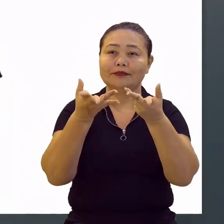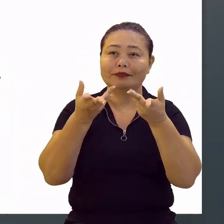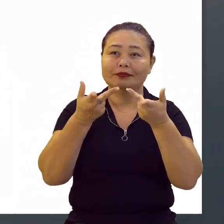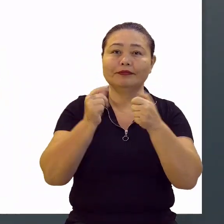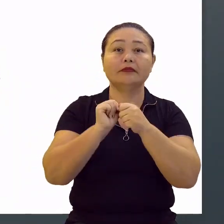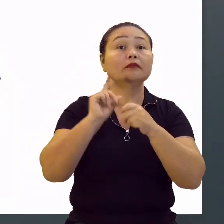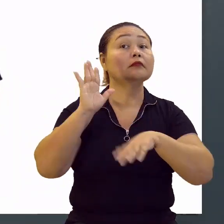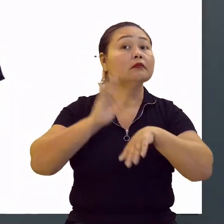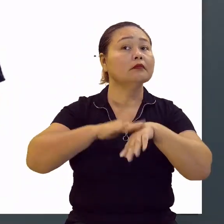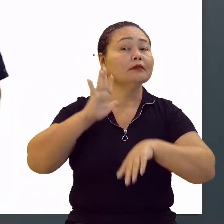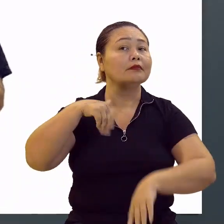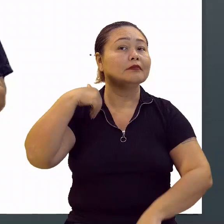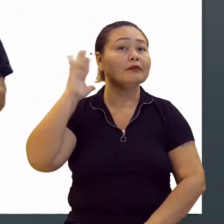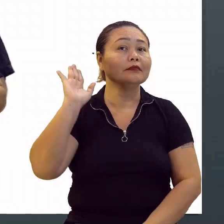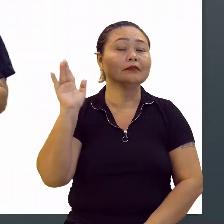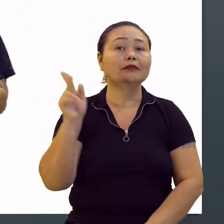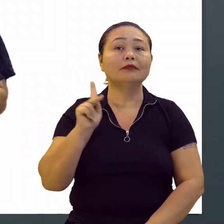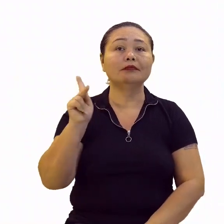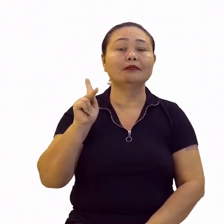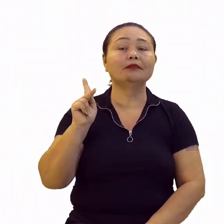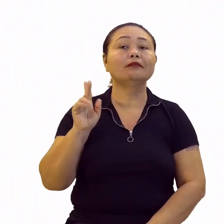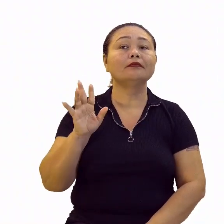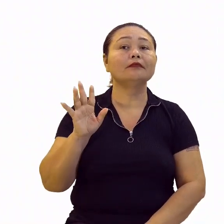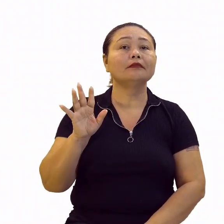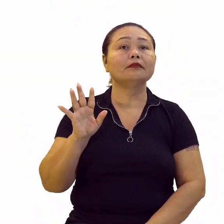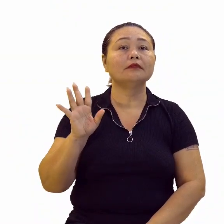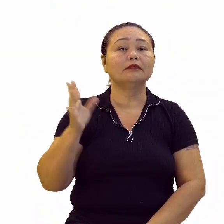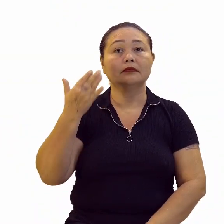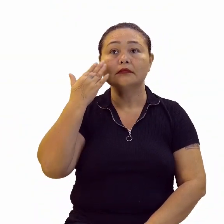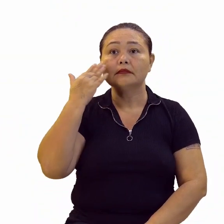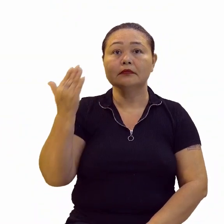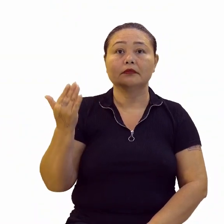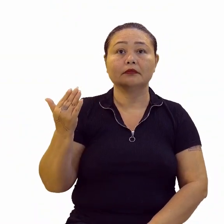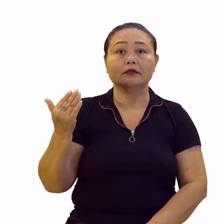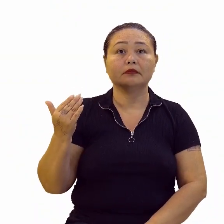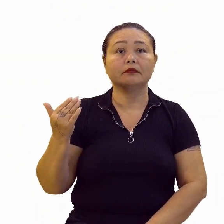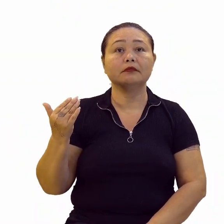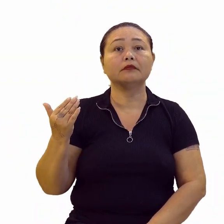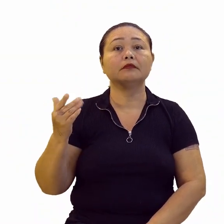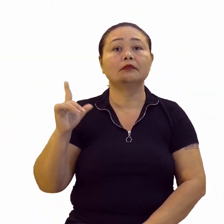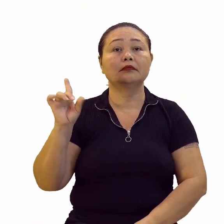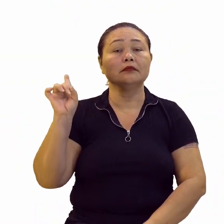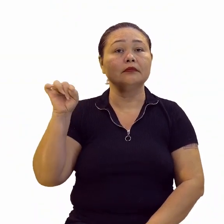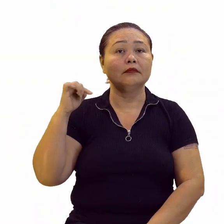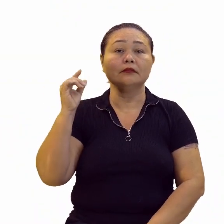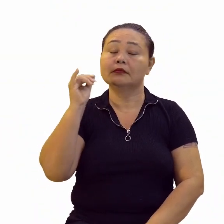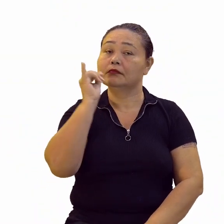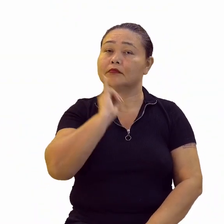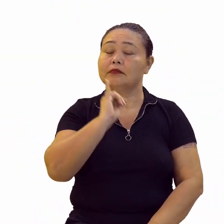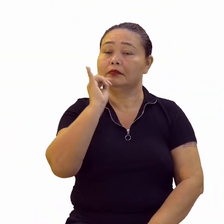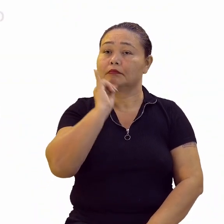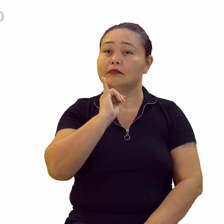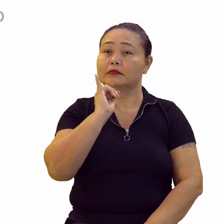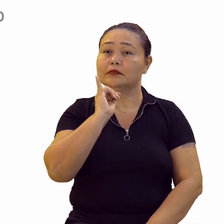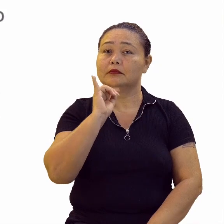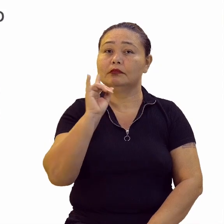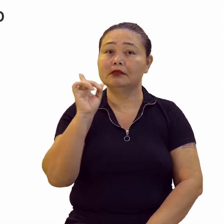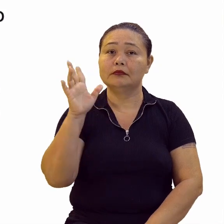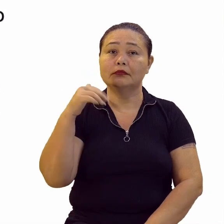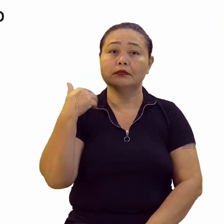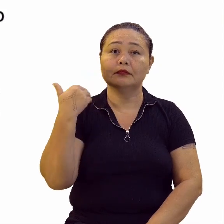que mais, Profires? Agora eu vou sair da tela um pouquinho, dá uma olhadinha nessa tela. Então, nós vemos aí, por exemplo,